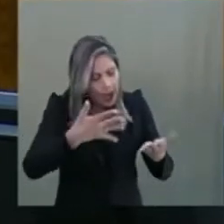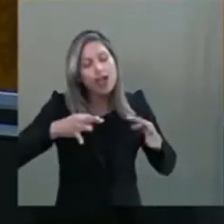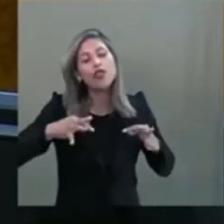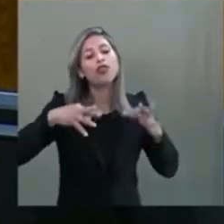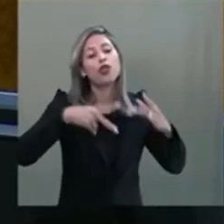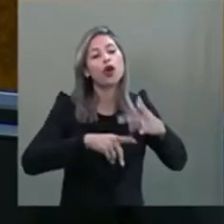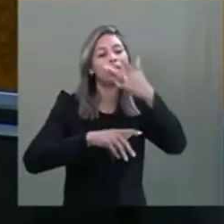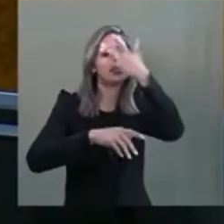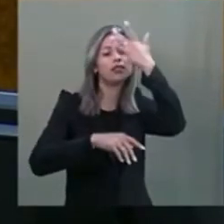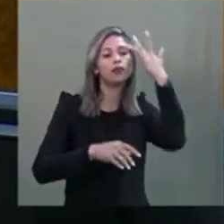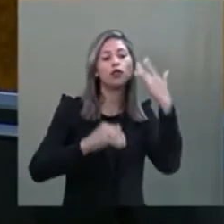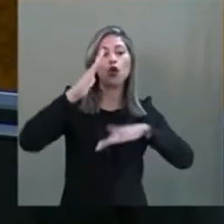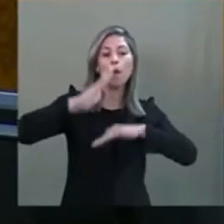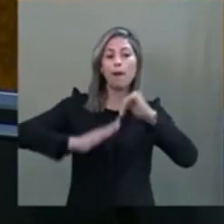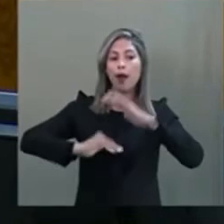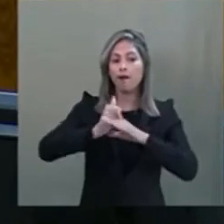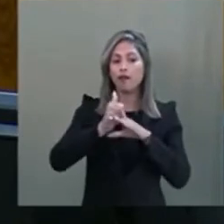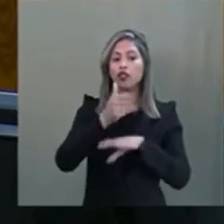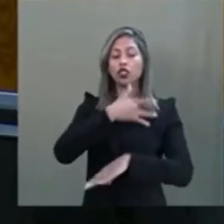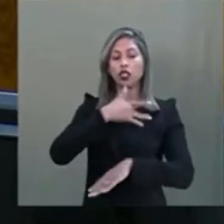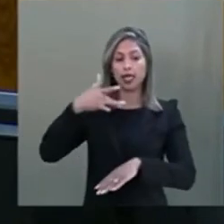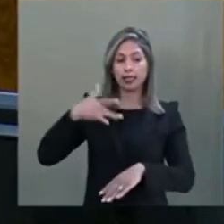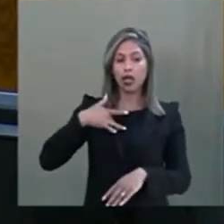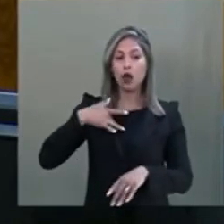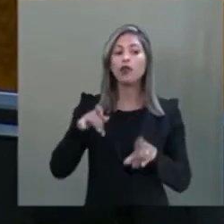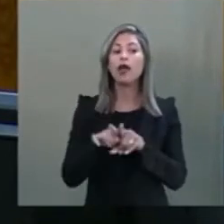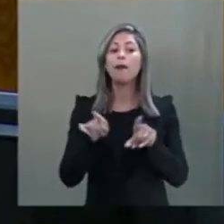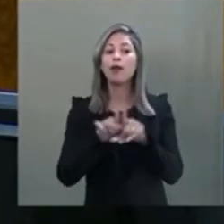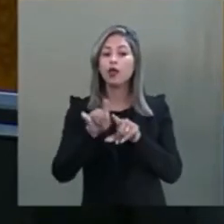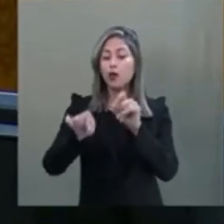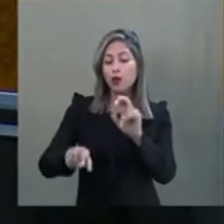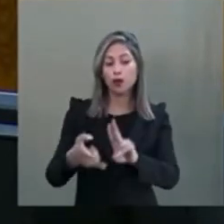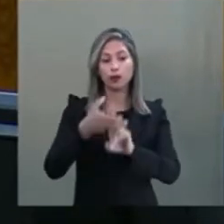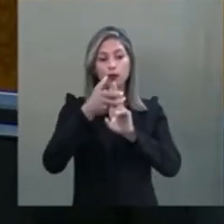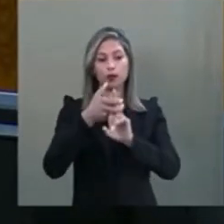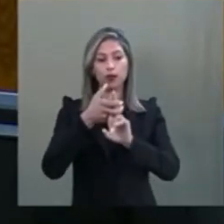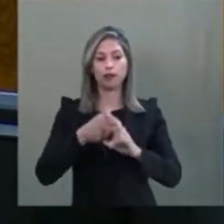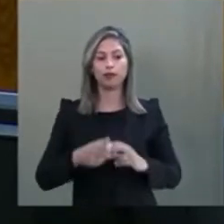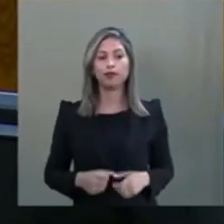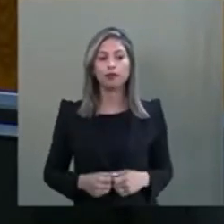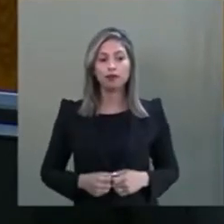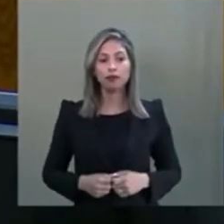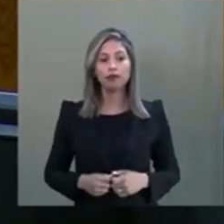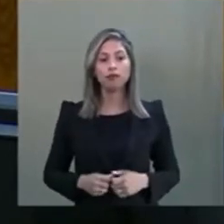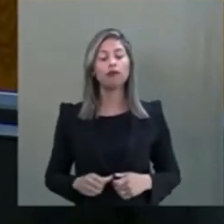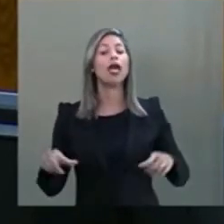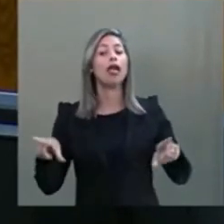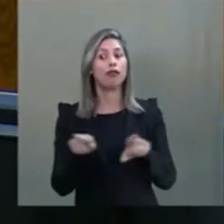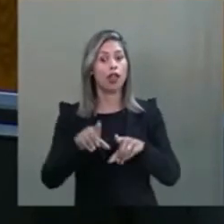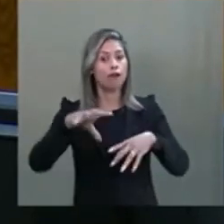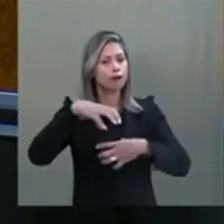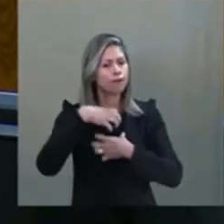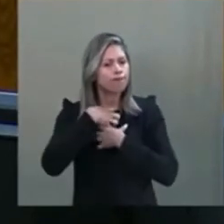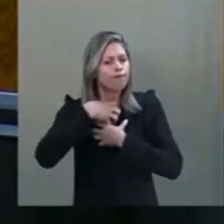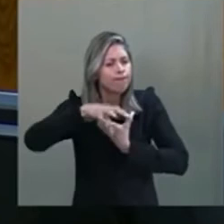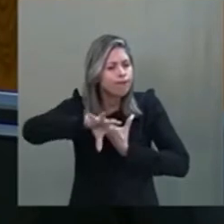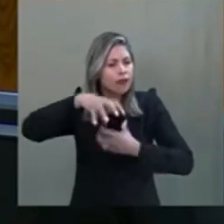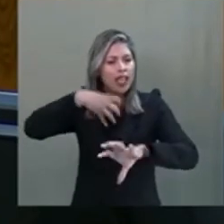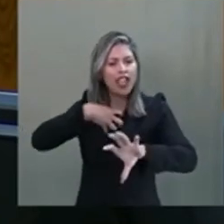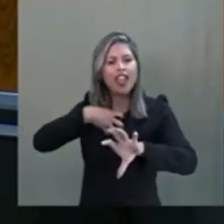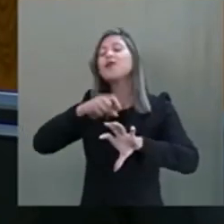da saúde do Brasil, notadamente os do Sistema Único de Saúde. O espírito de cidadania do povo